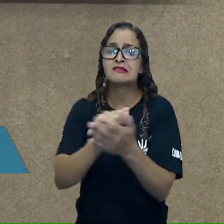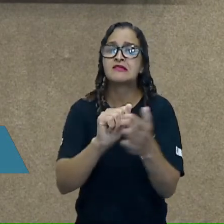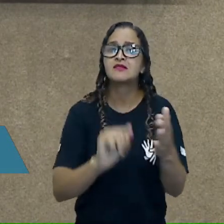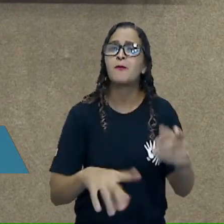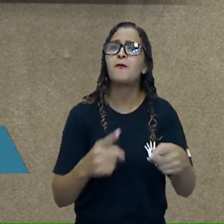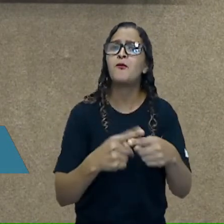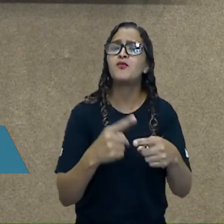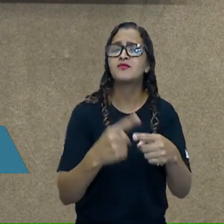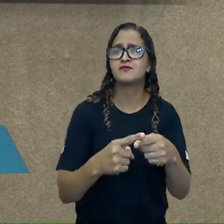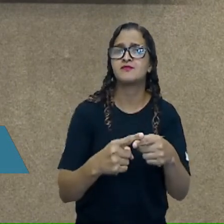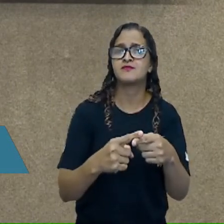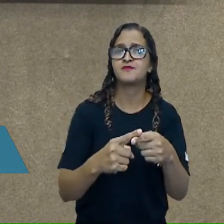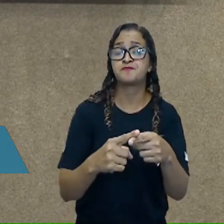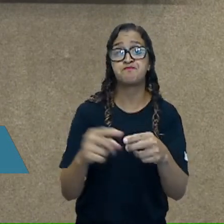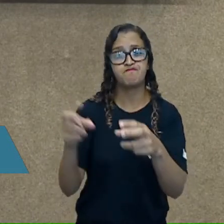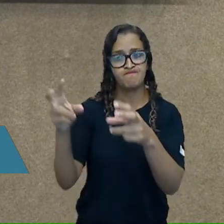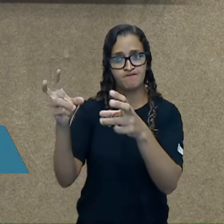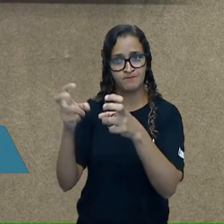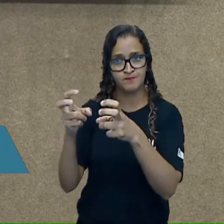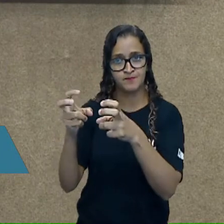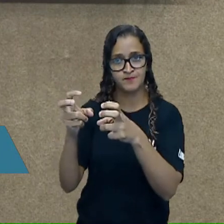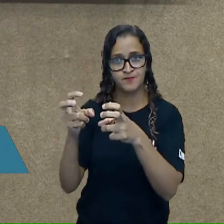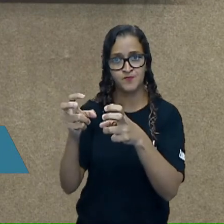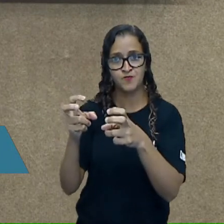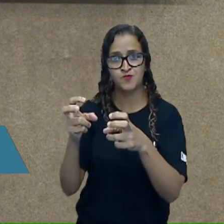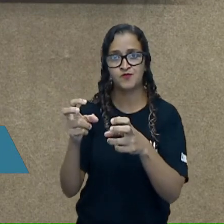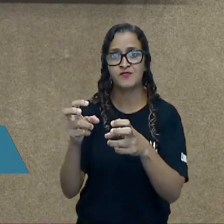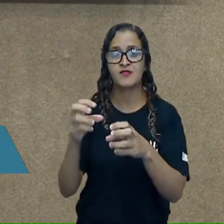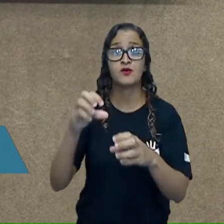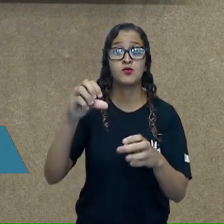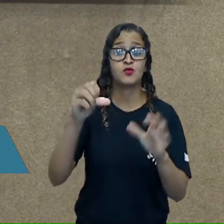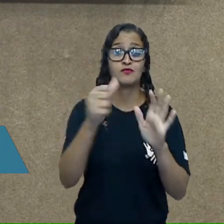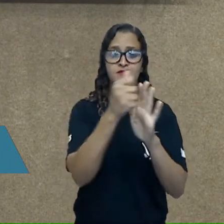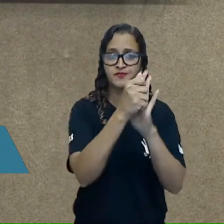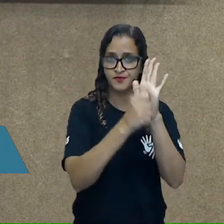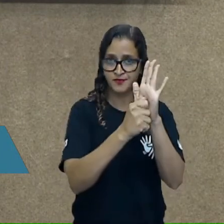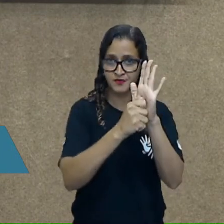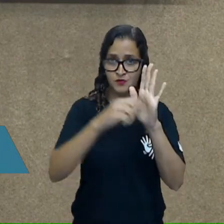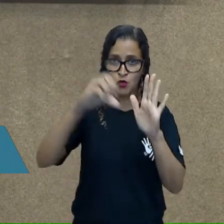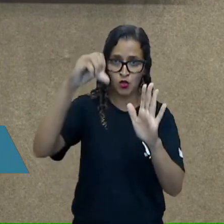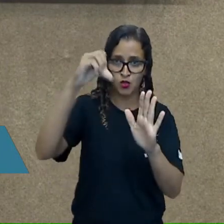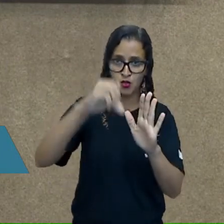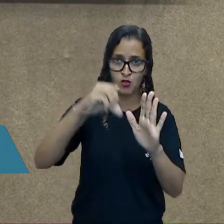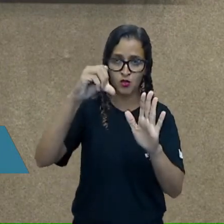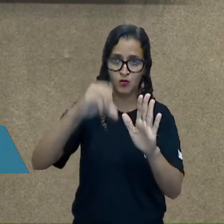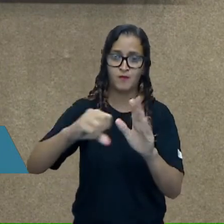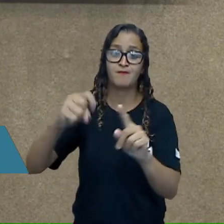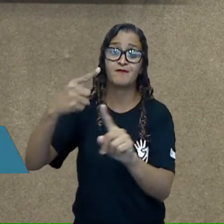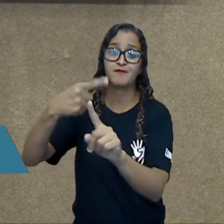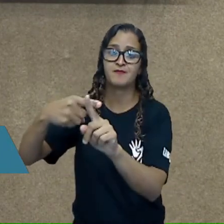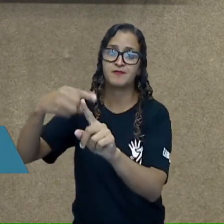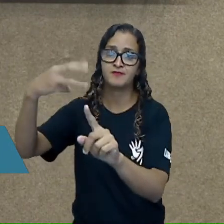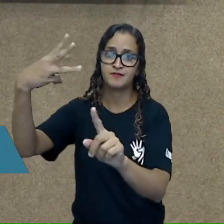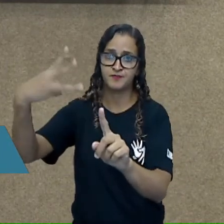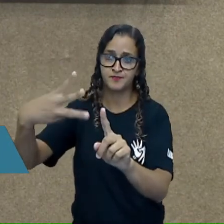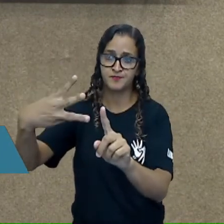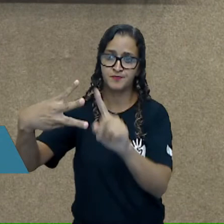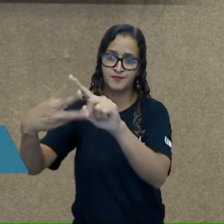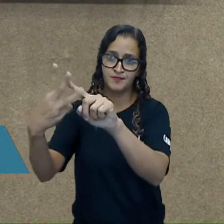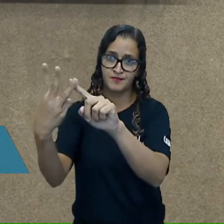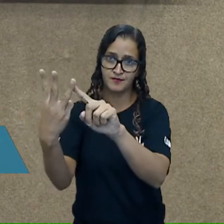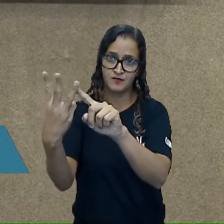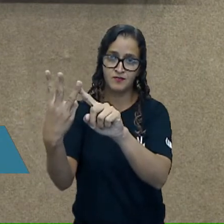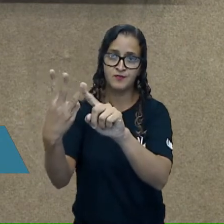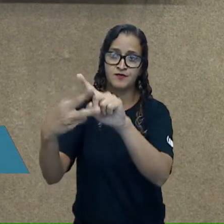também? Observe. Aqui nós temos o algarismo 9 mais 3. Ou seja, nós vamos